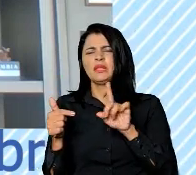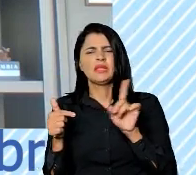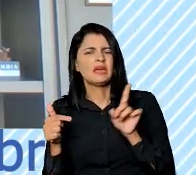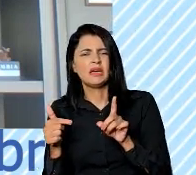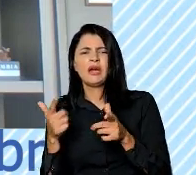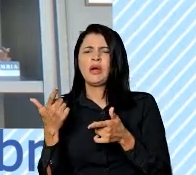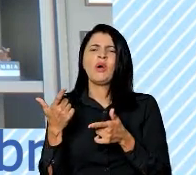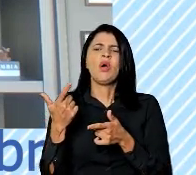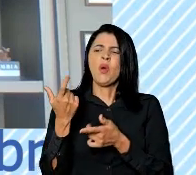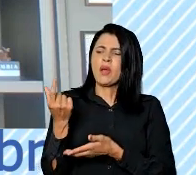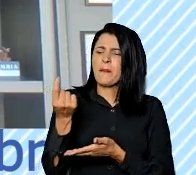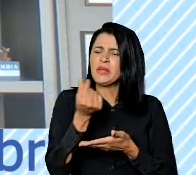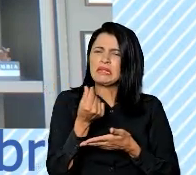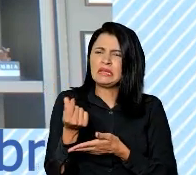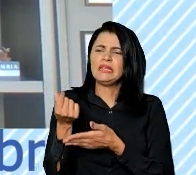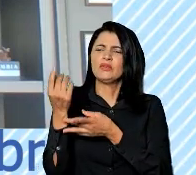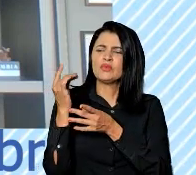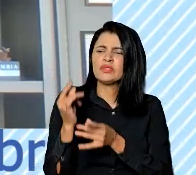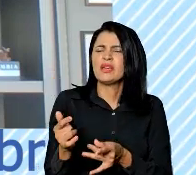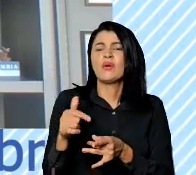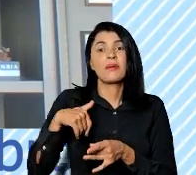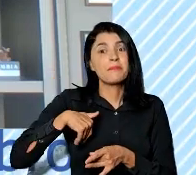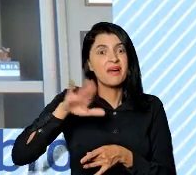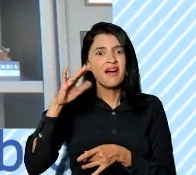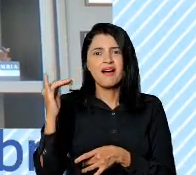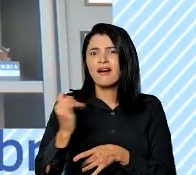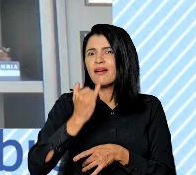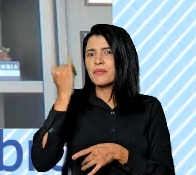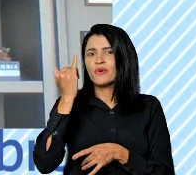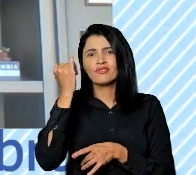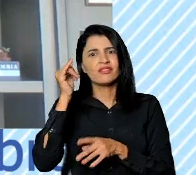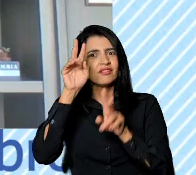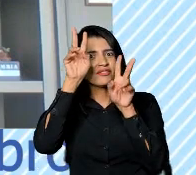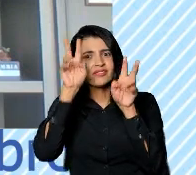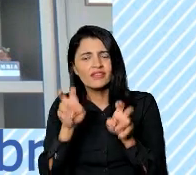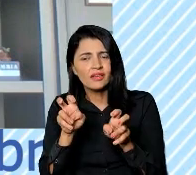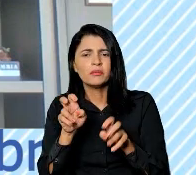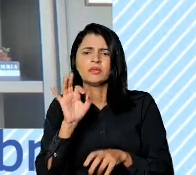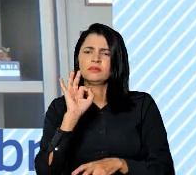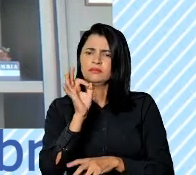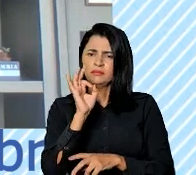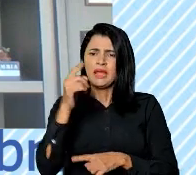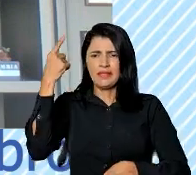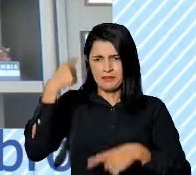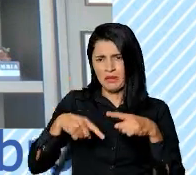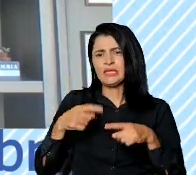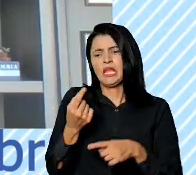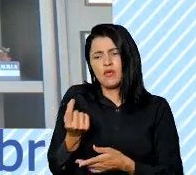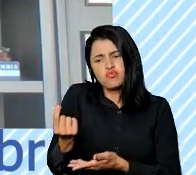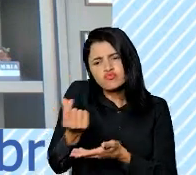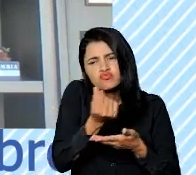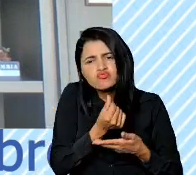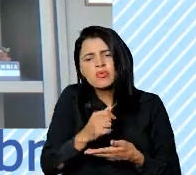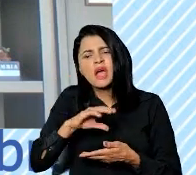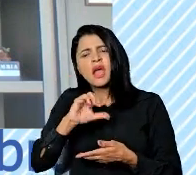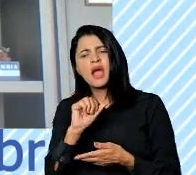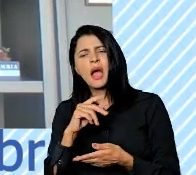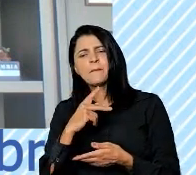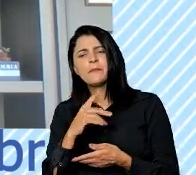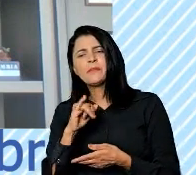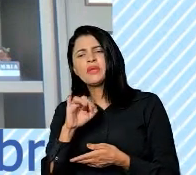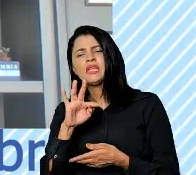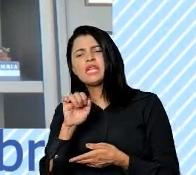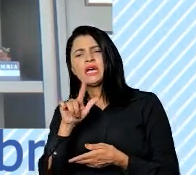do capitalismo ela seja a mais importante das pautas. E, com certeza, debater o capitalismo é fundamental, mas não